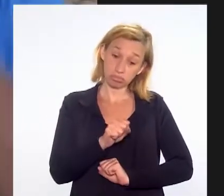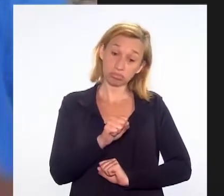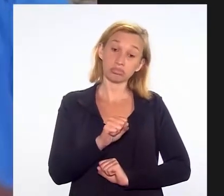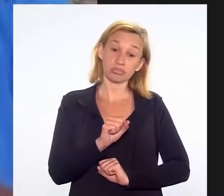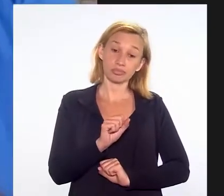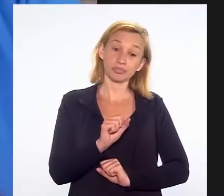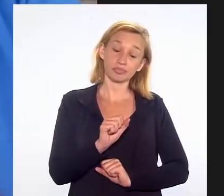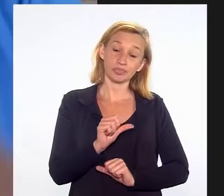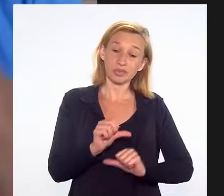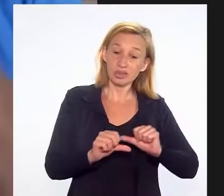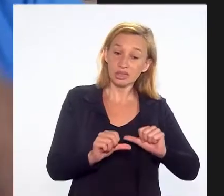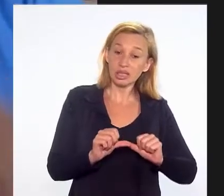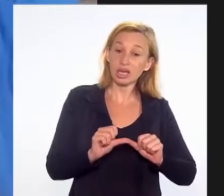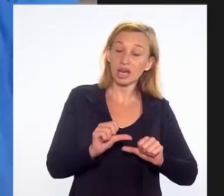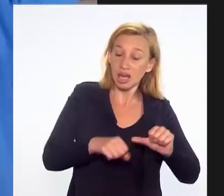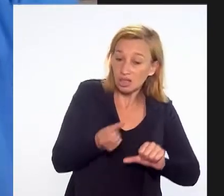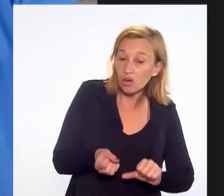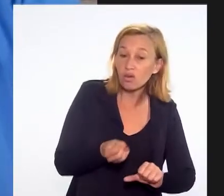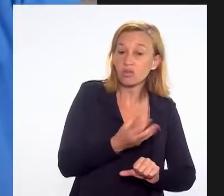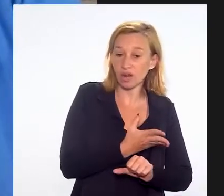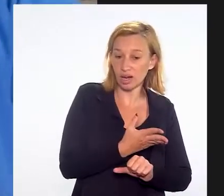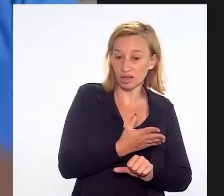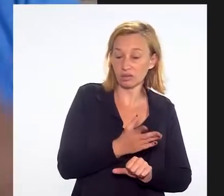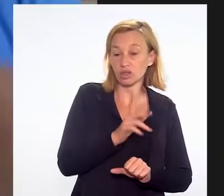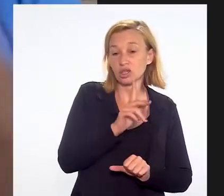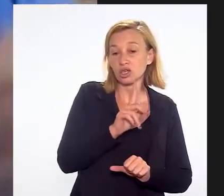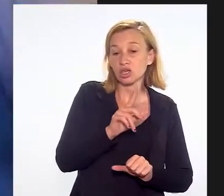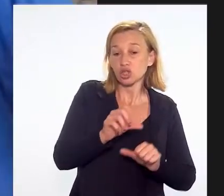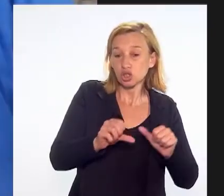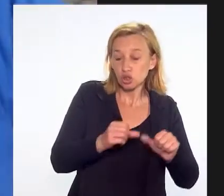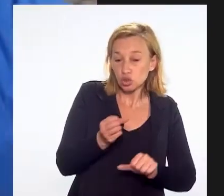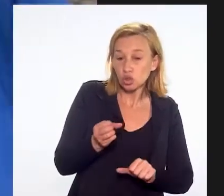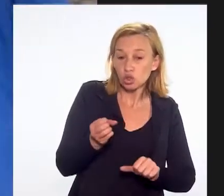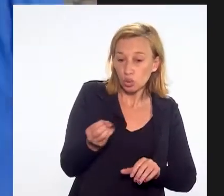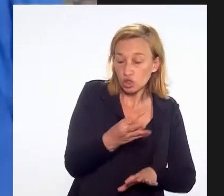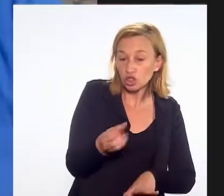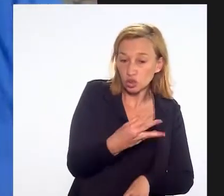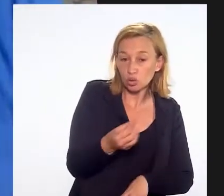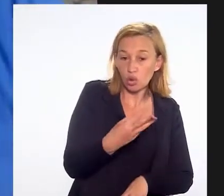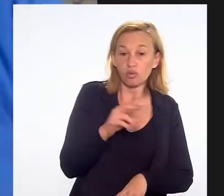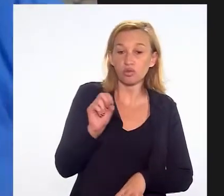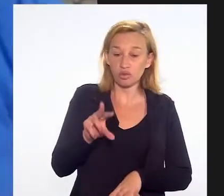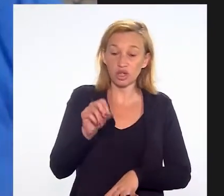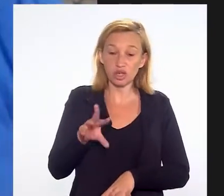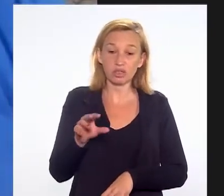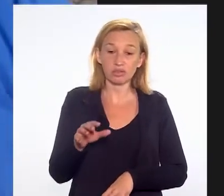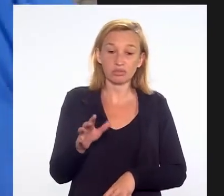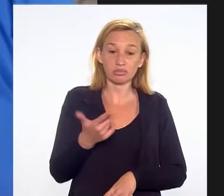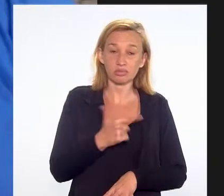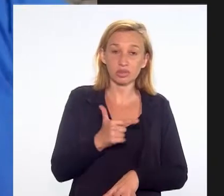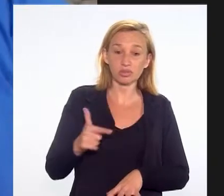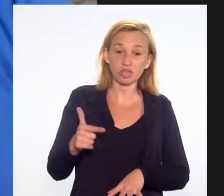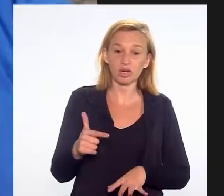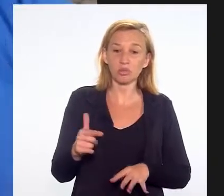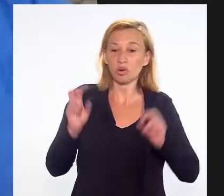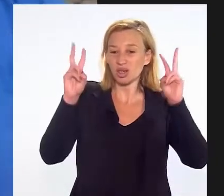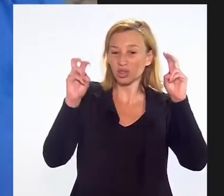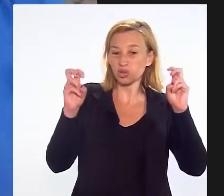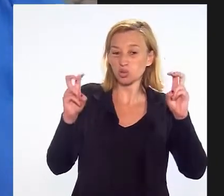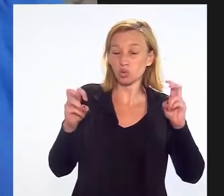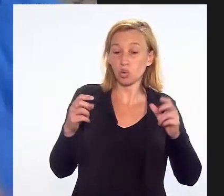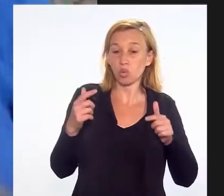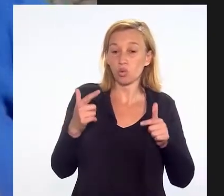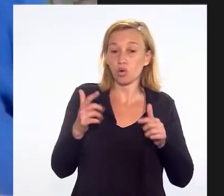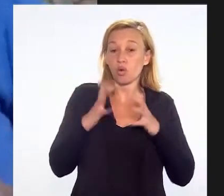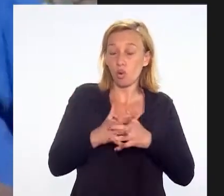ou aquelas de RNA, elas podem sim ser atualizadas, né, com essas novas